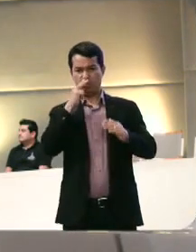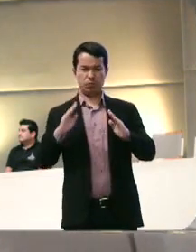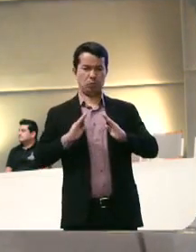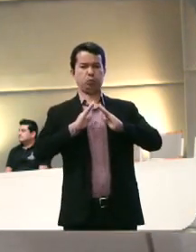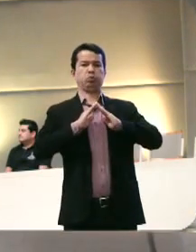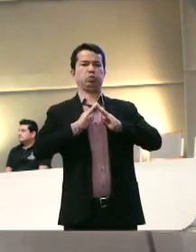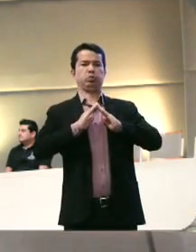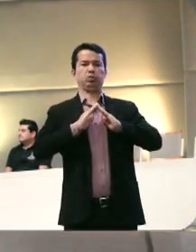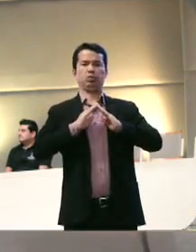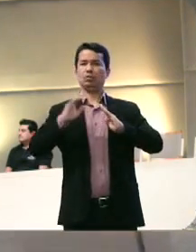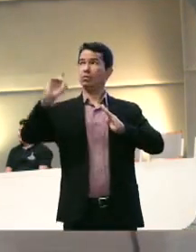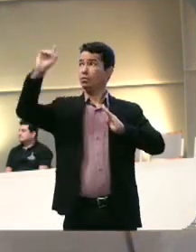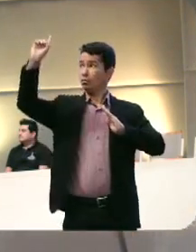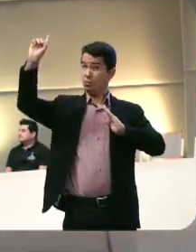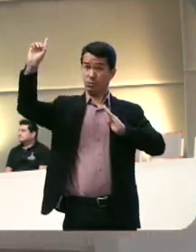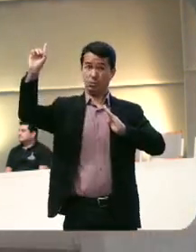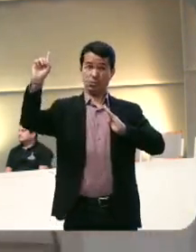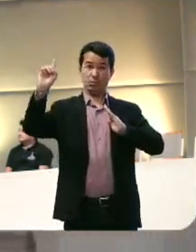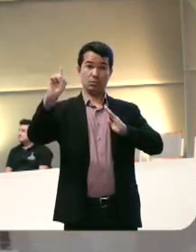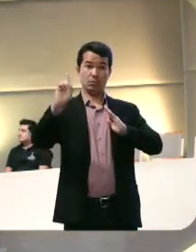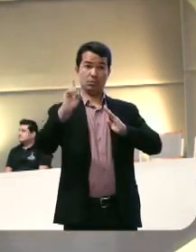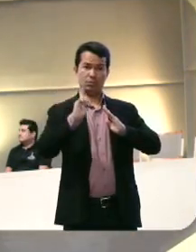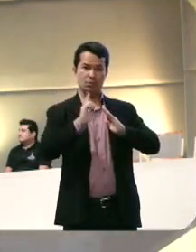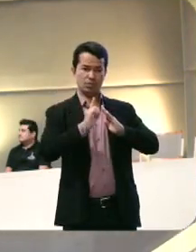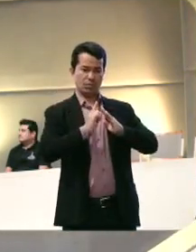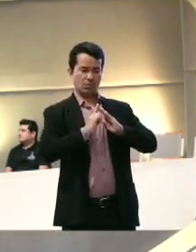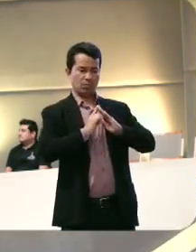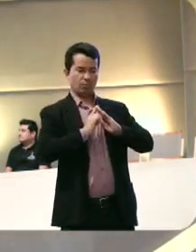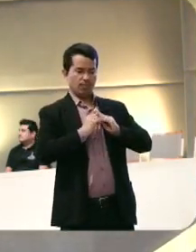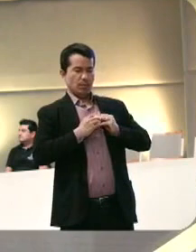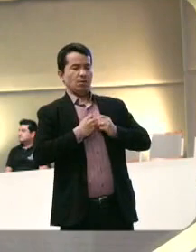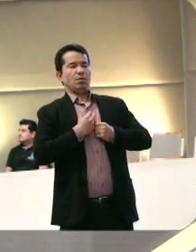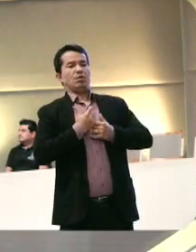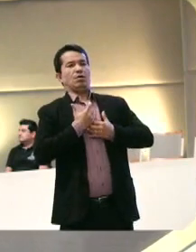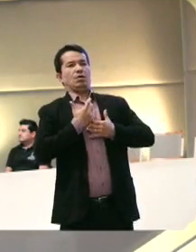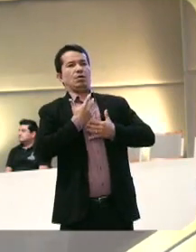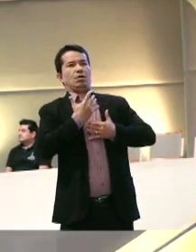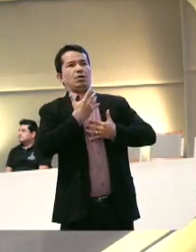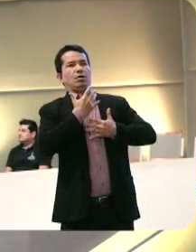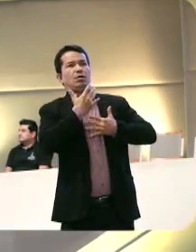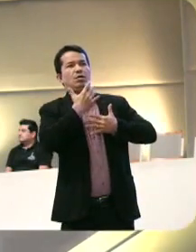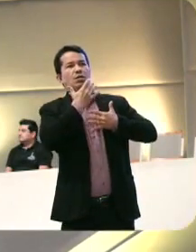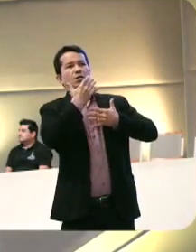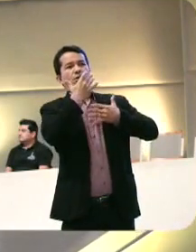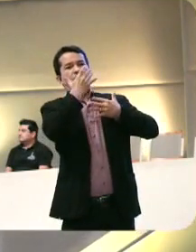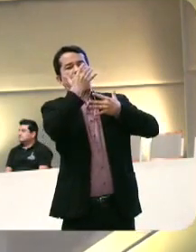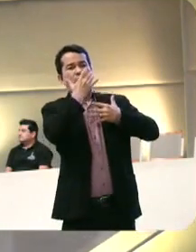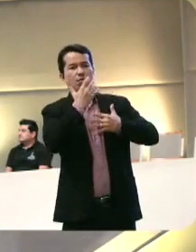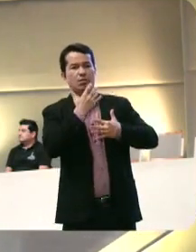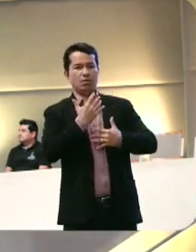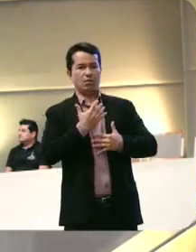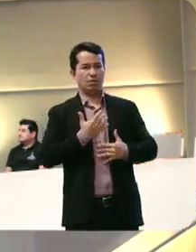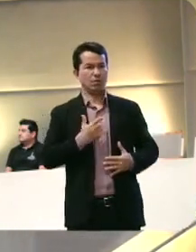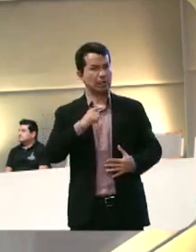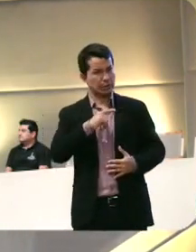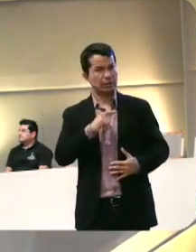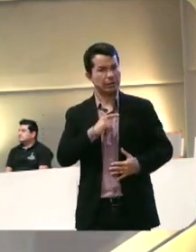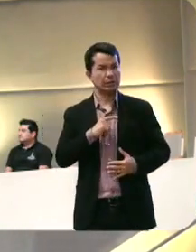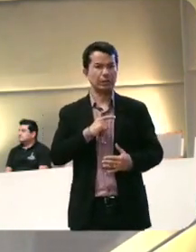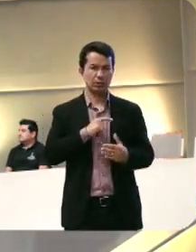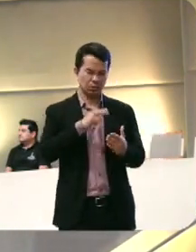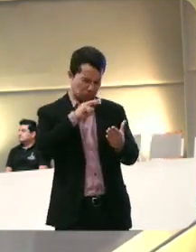as afirmações que nos ensinam que nós nos tornamos o lugar onde